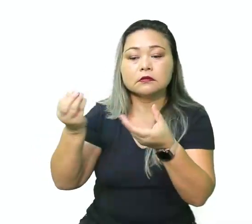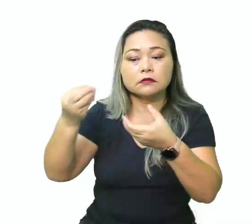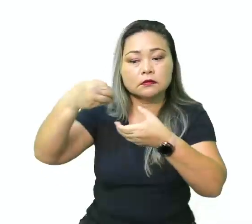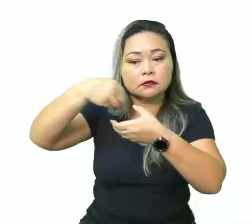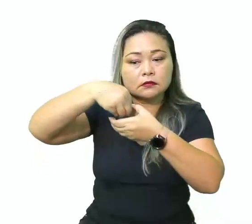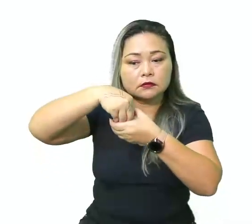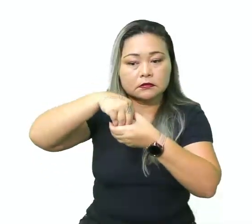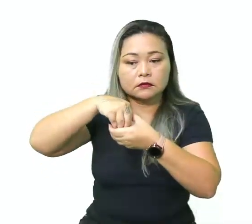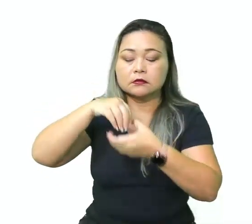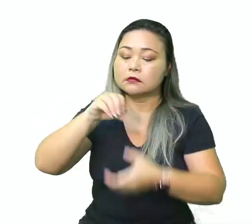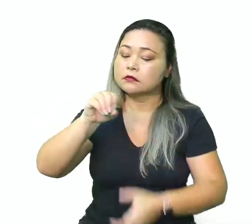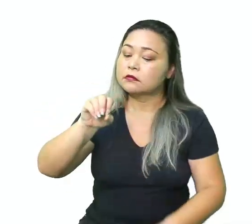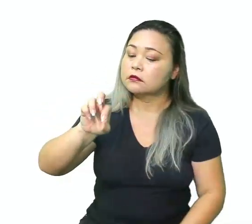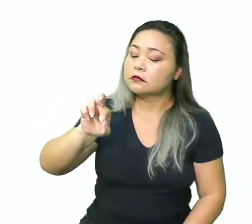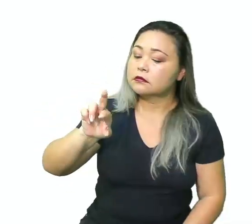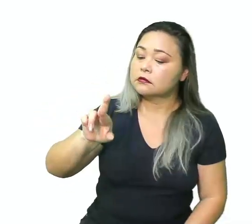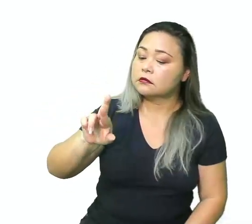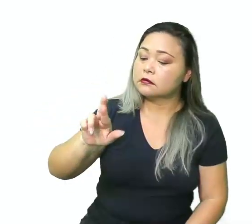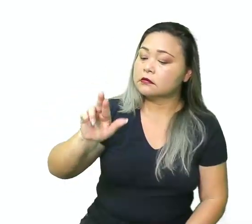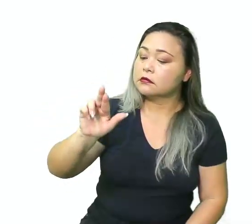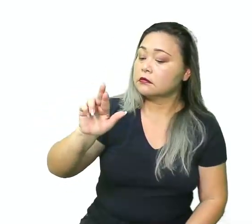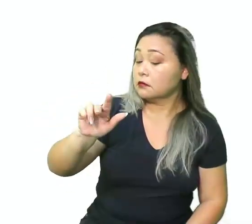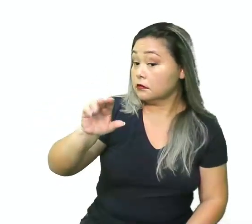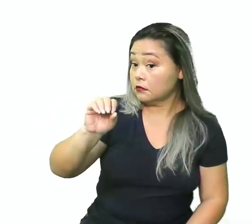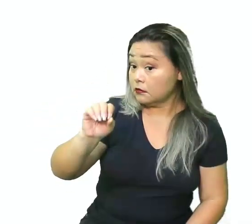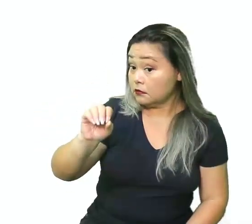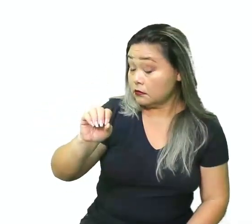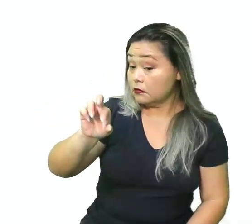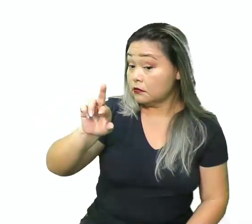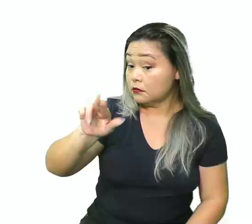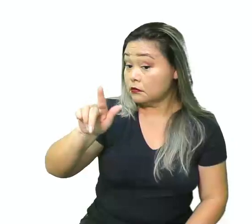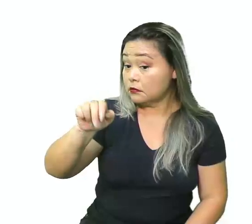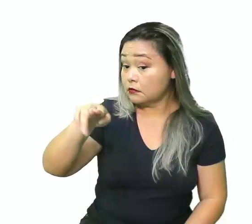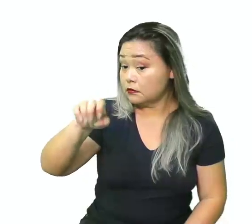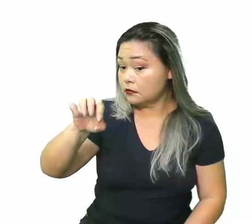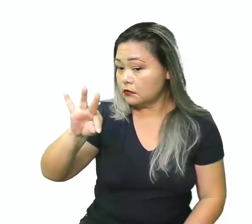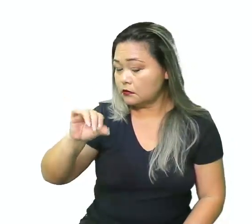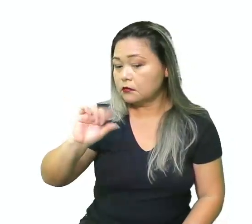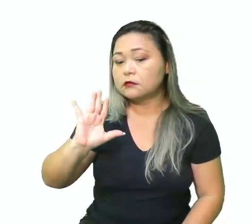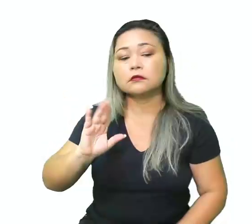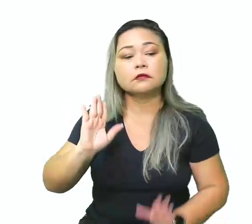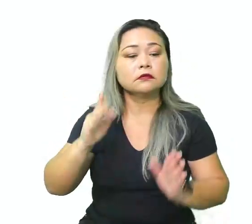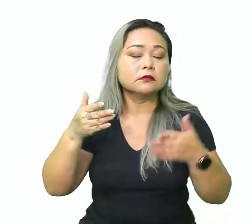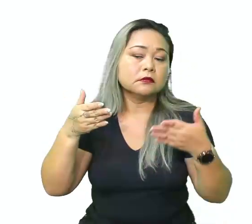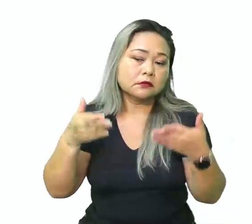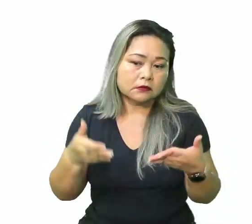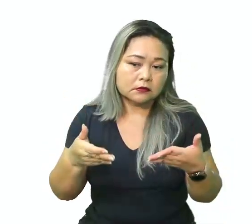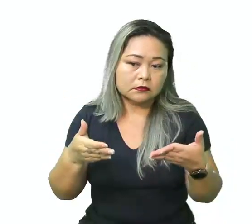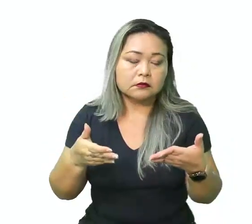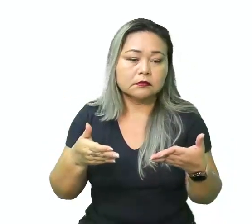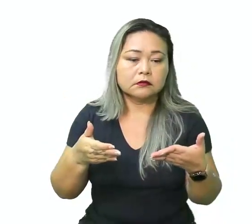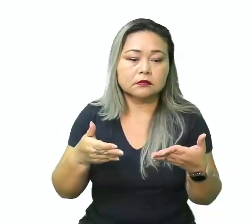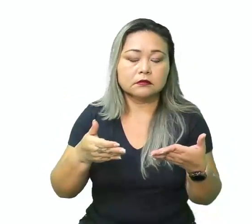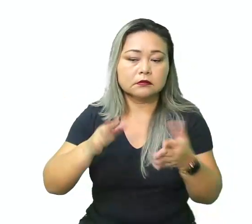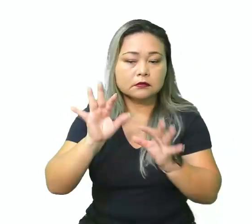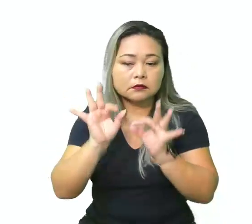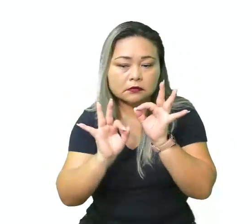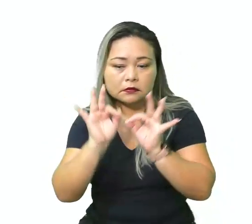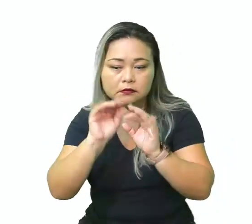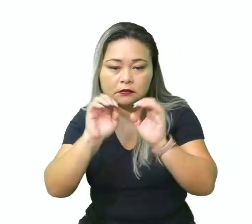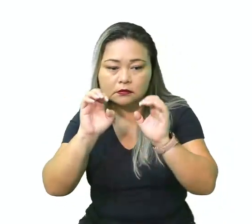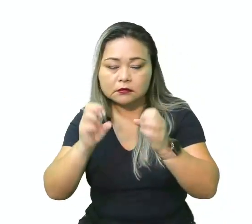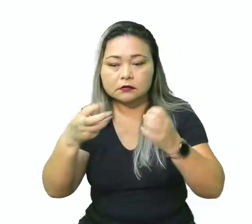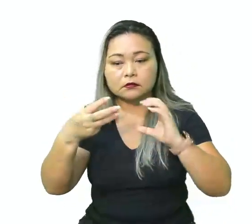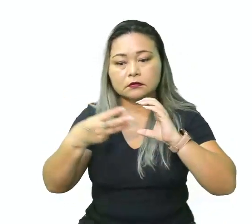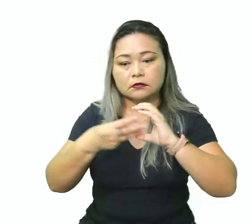constituindo organoides ou organelas e que vão estar enfatizando e dando a estruturação de